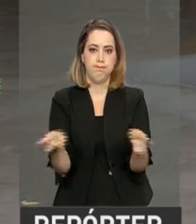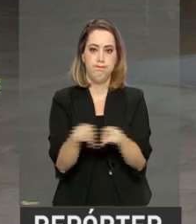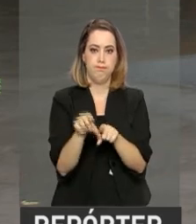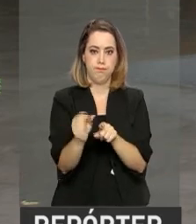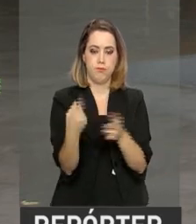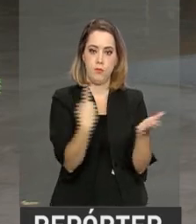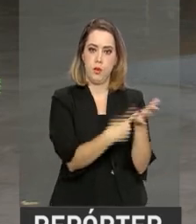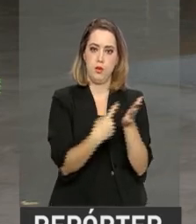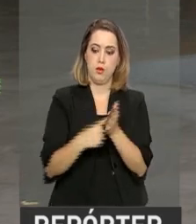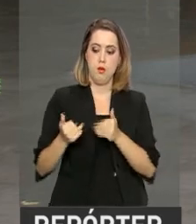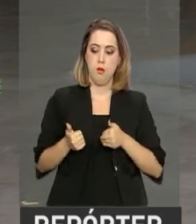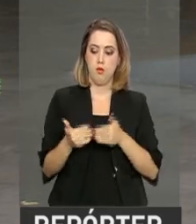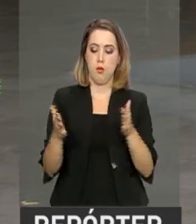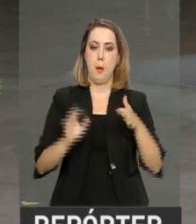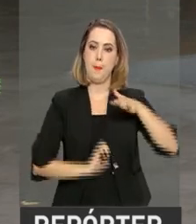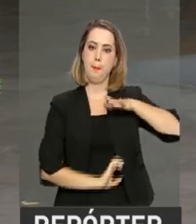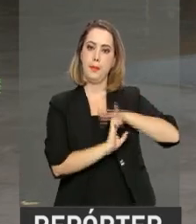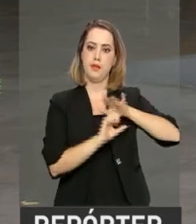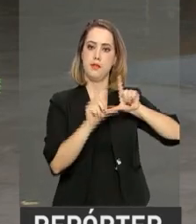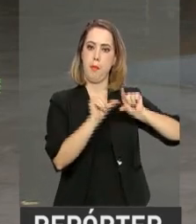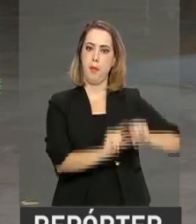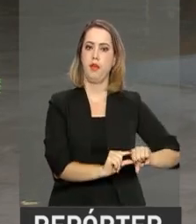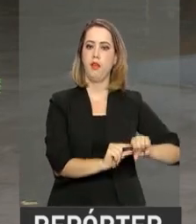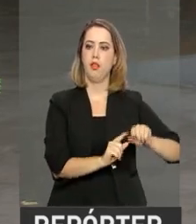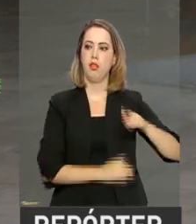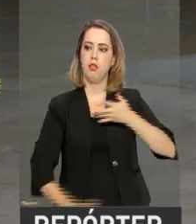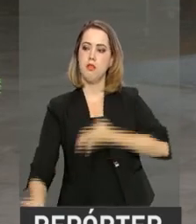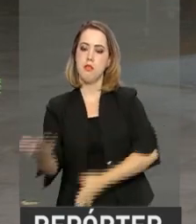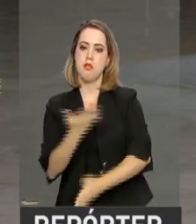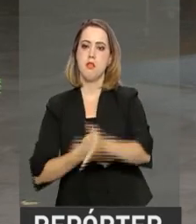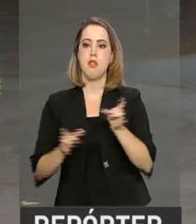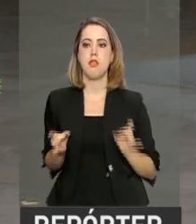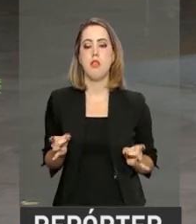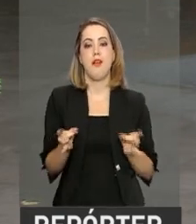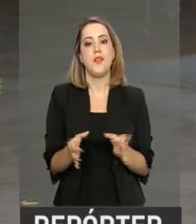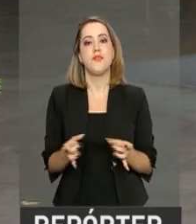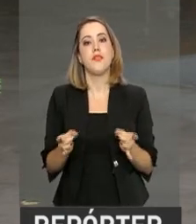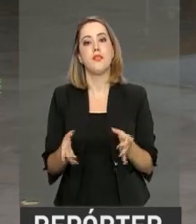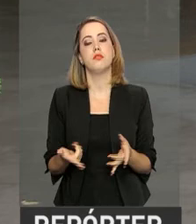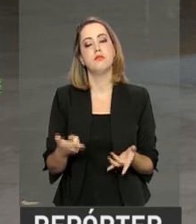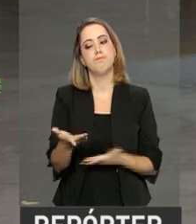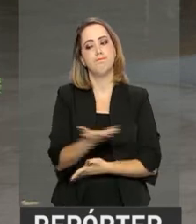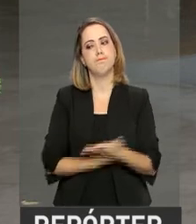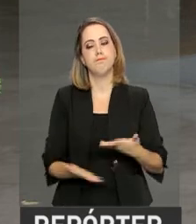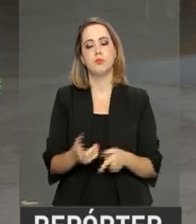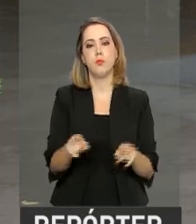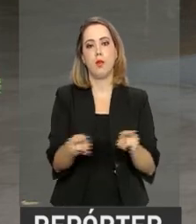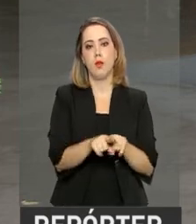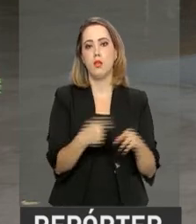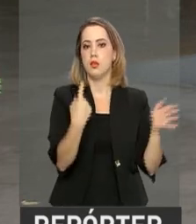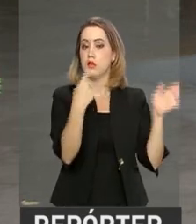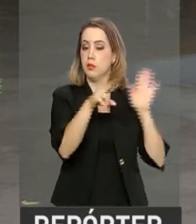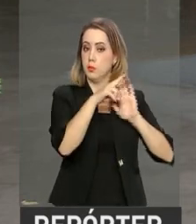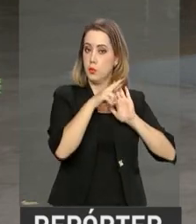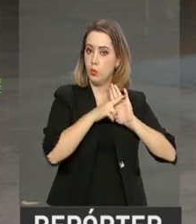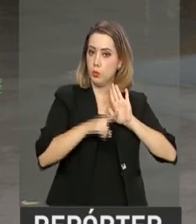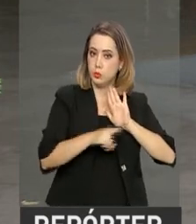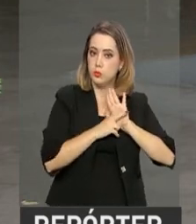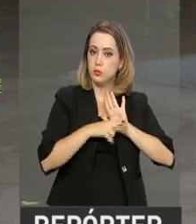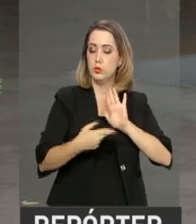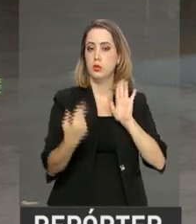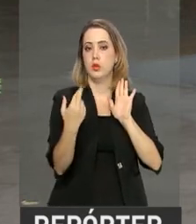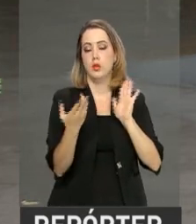a participação de micro e pequenas empresas nas exportações e aquele também que normatiza as